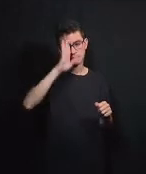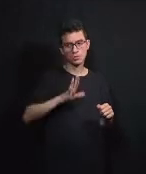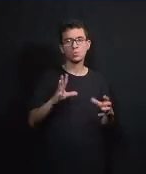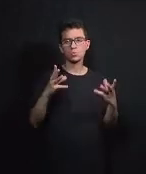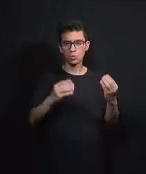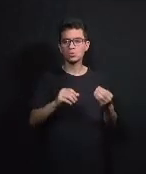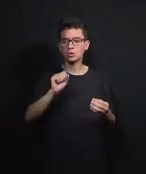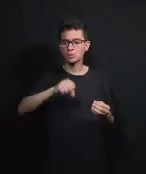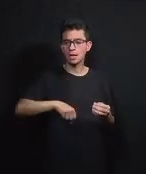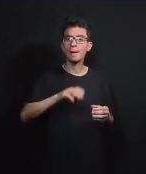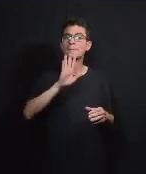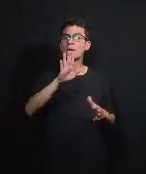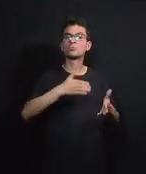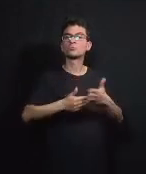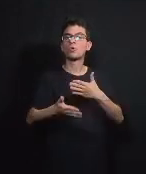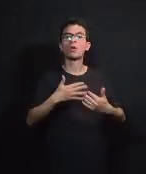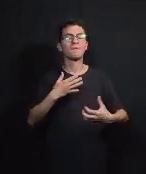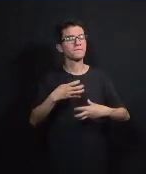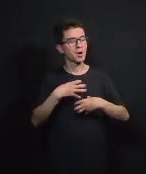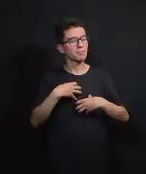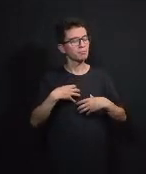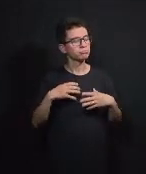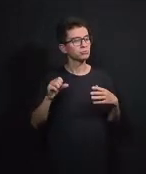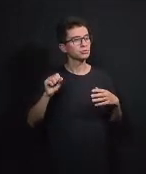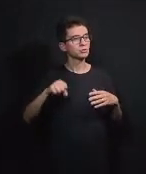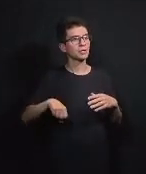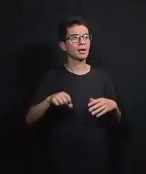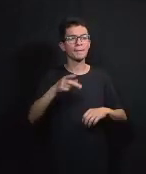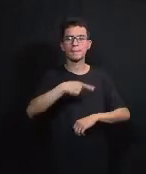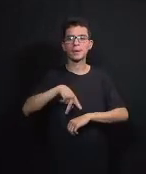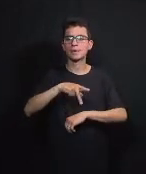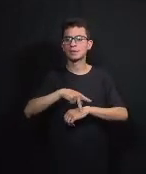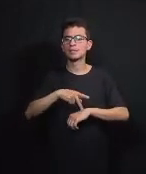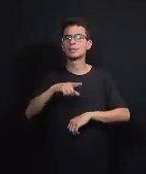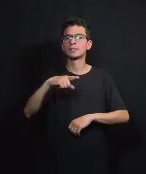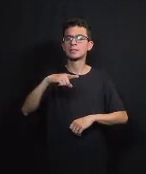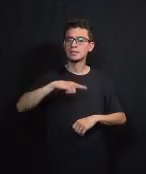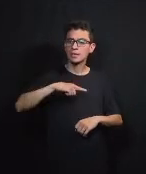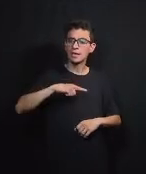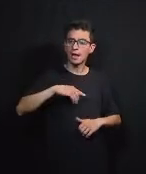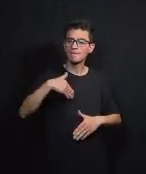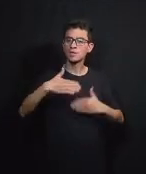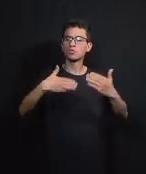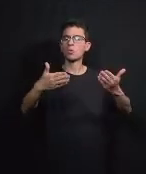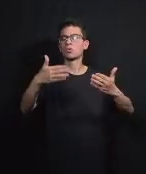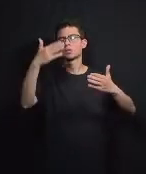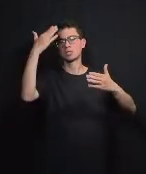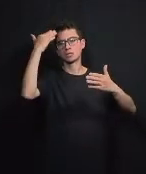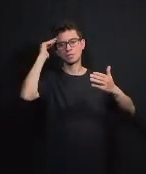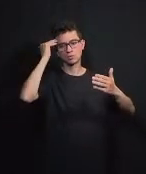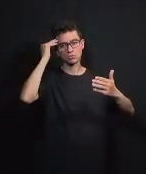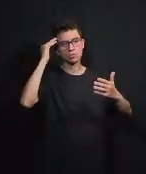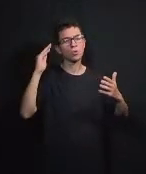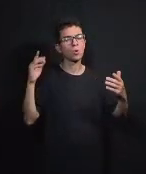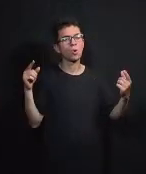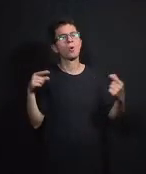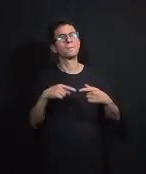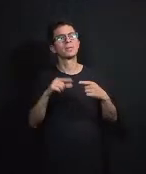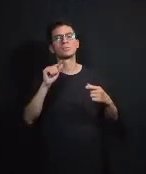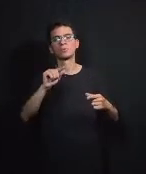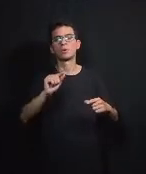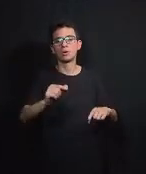Mas, de qualquer maneira, aos trancos e barrancos, esse país, de alguma maneira, avançou. E é um outro aspecto que eu acho que é